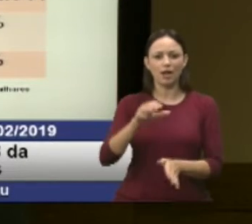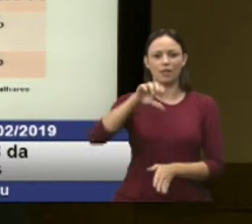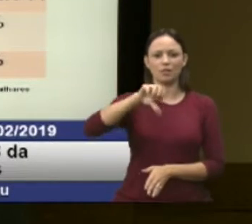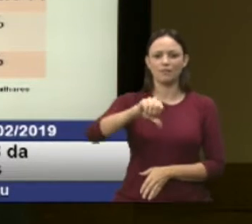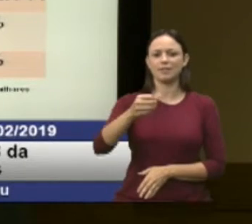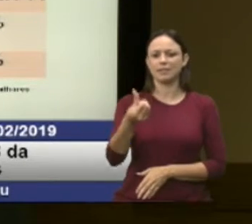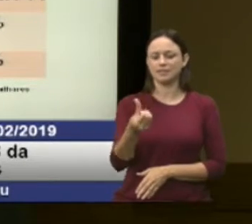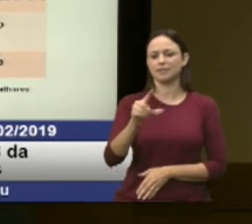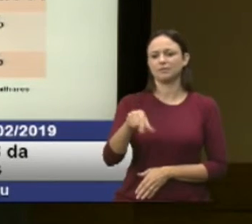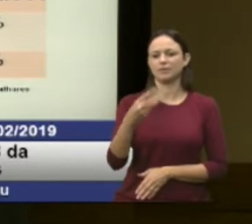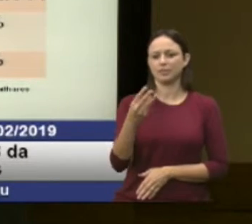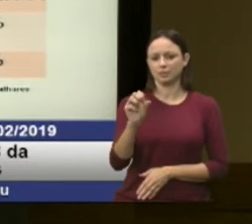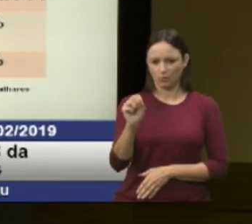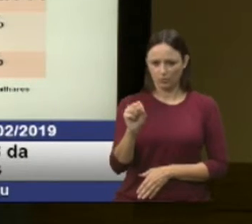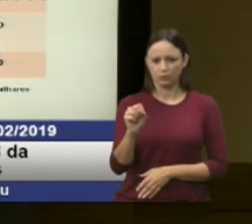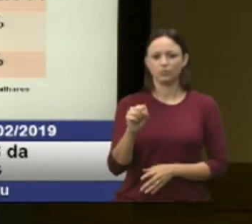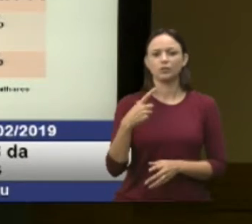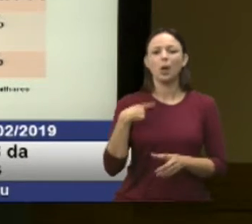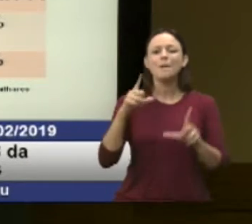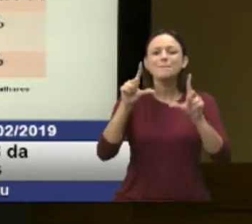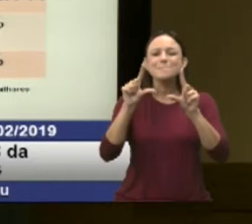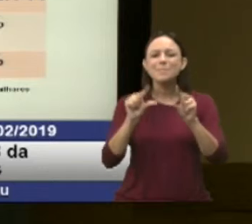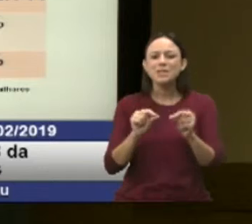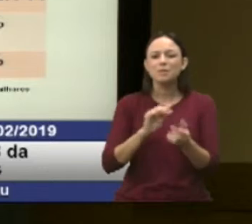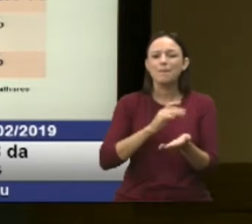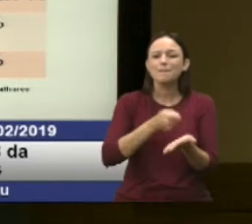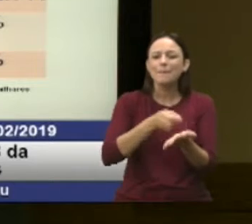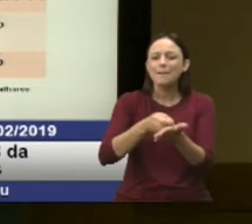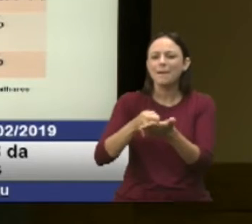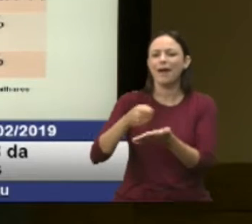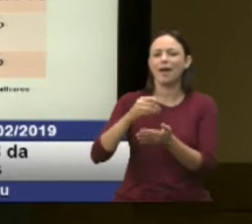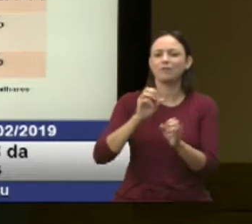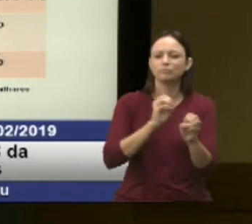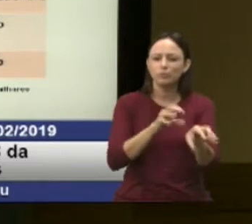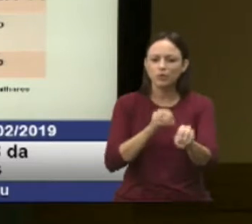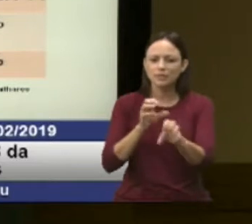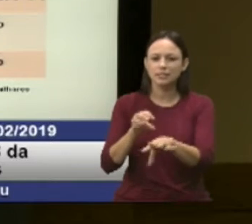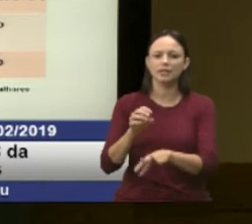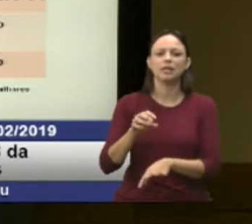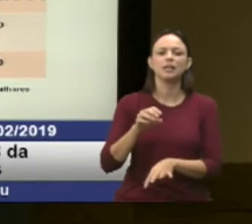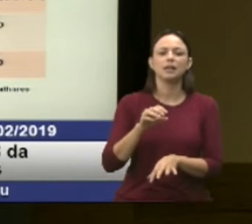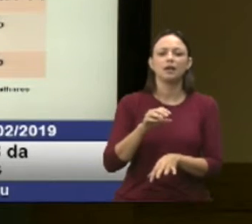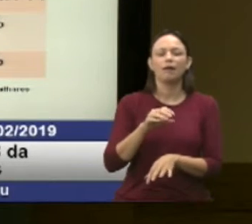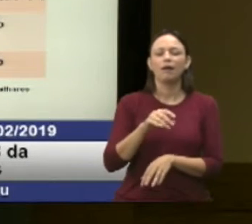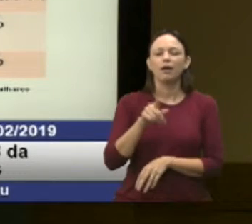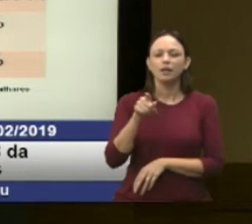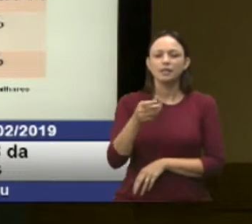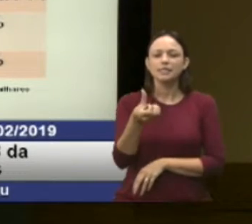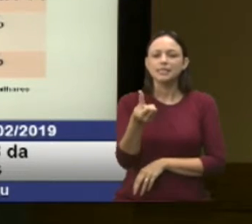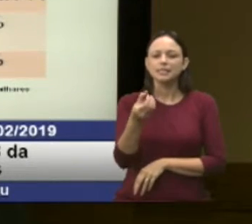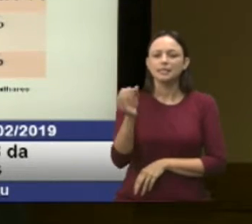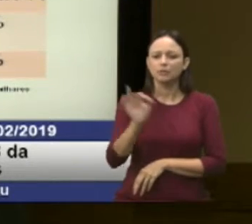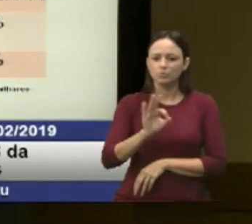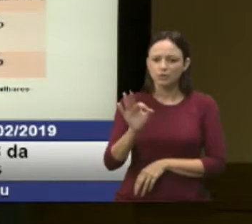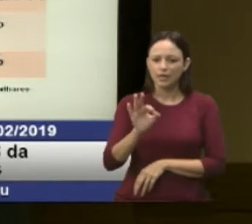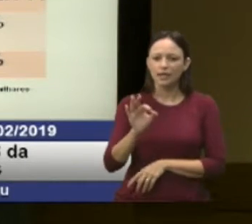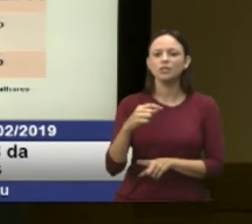seria de 60% de despesas com magistério, de 60%, e nós estamos com